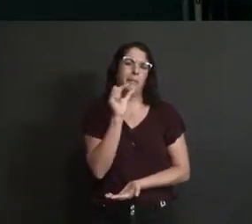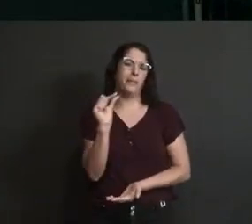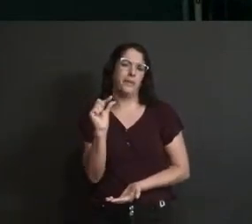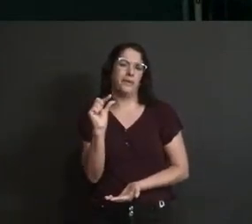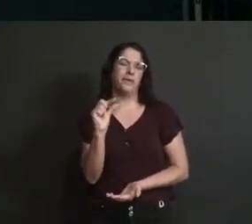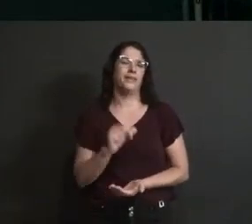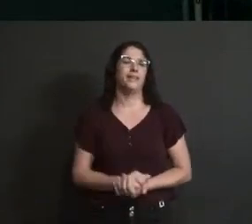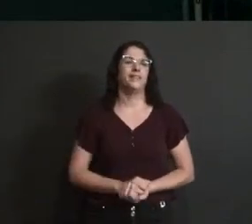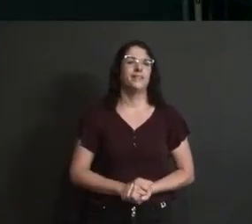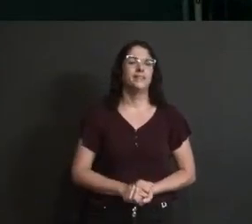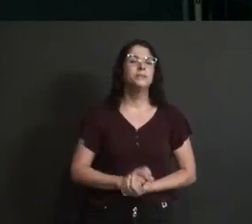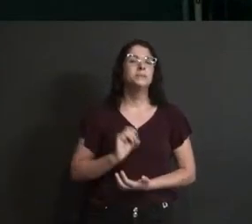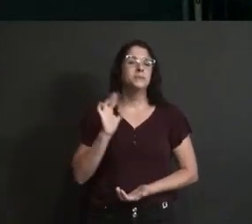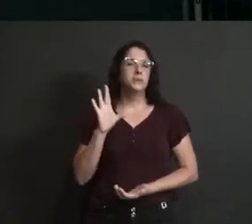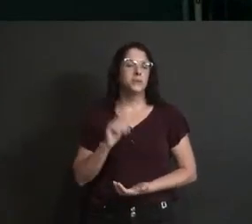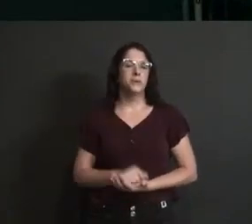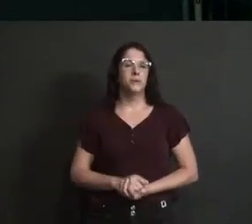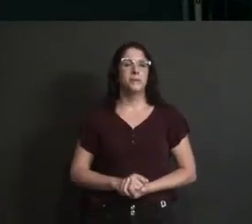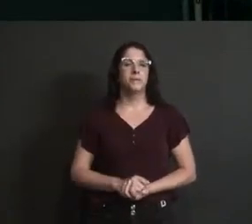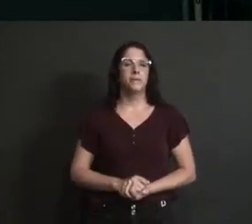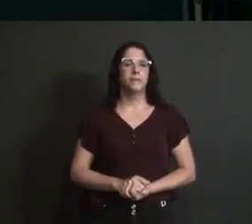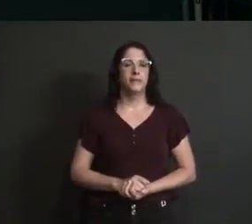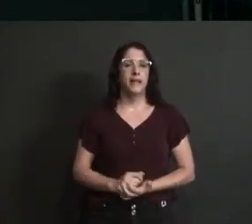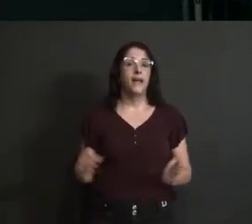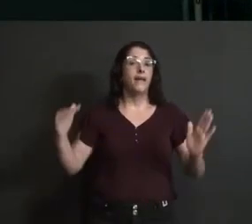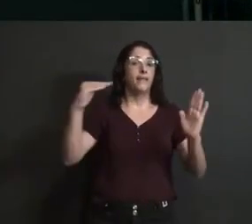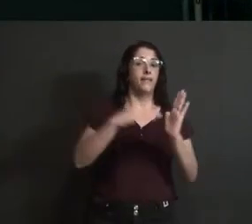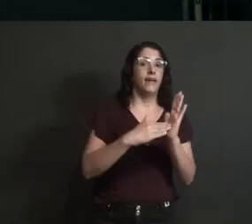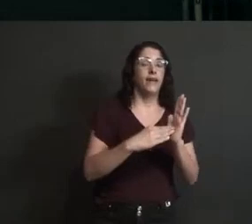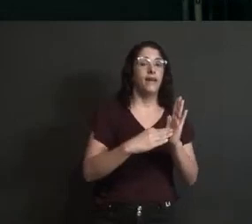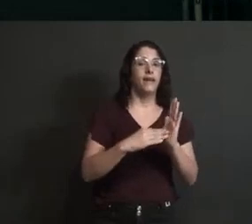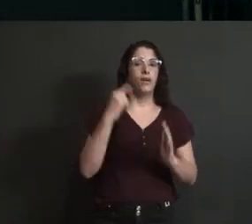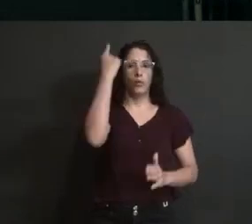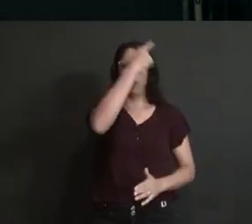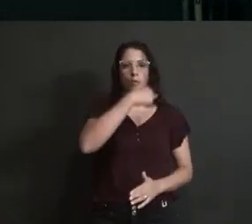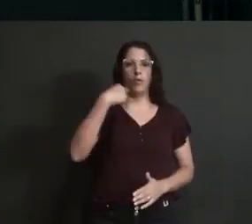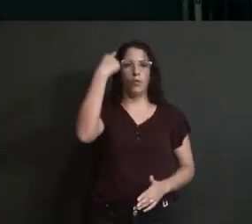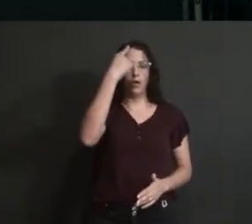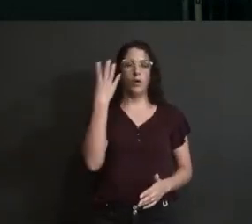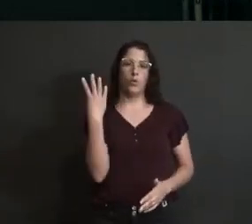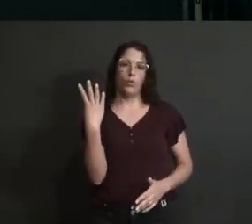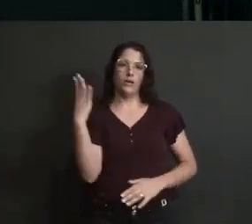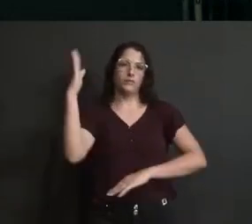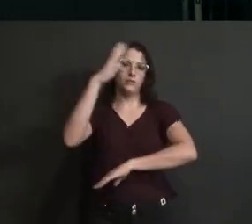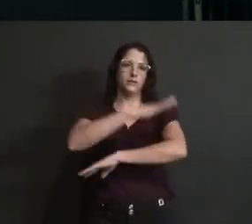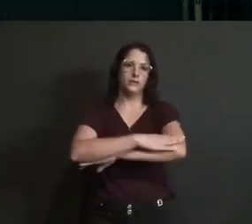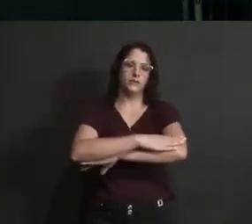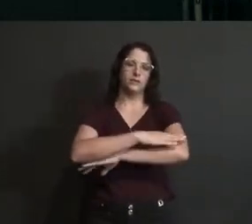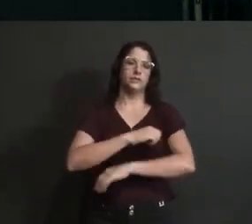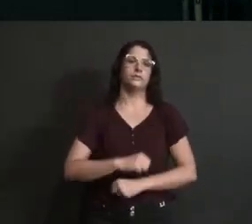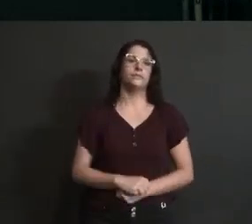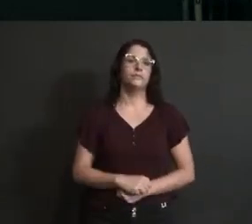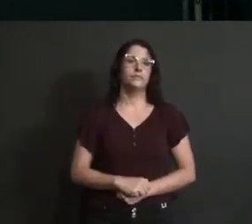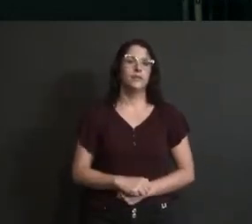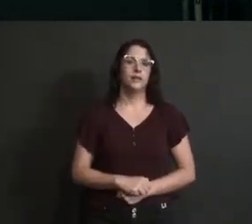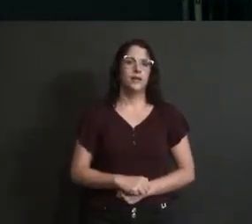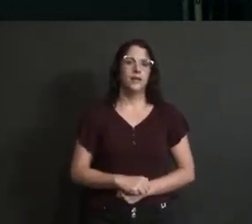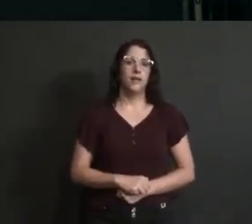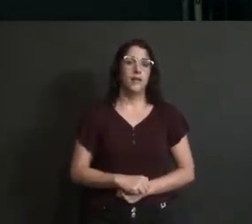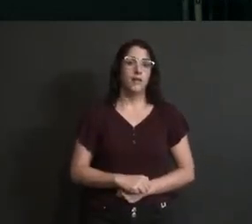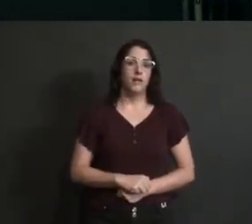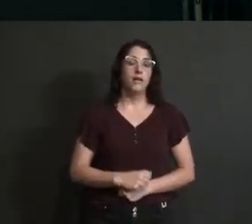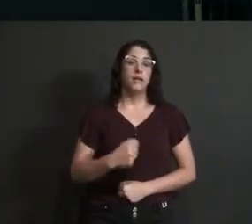de 10h30 e fomos até as 4 horas da tarde. Mas o interessante é a quantidade de